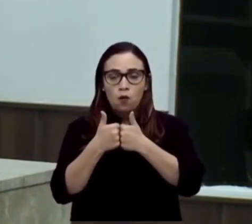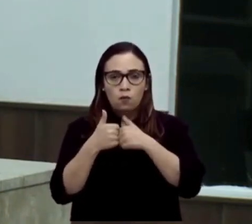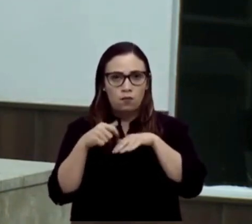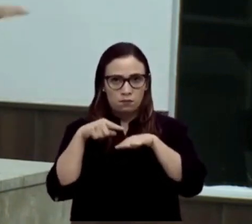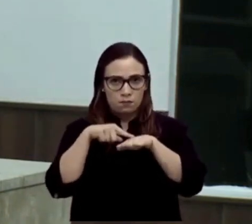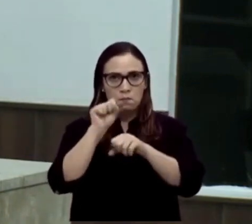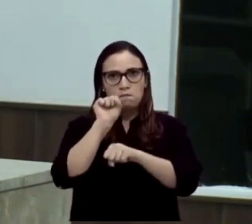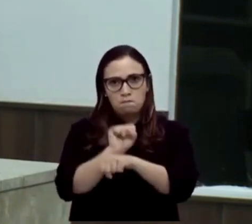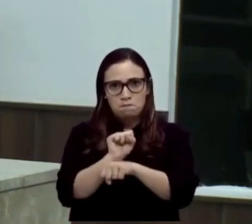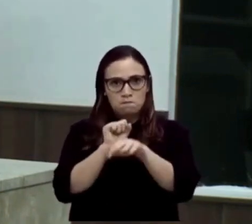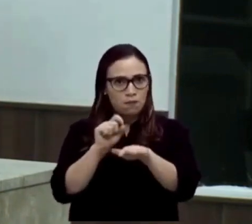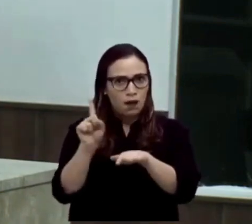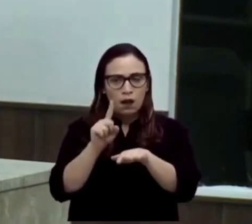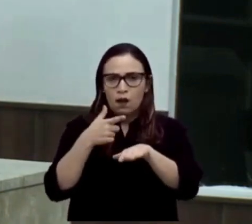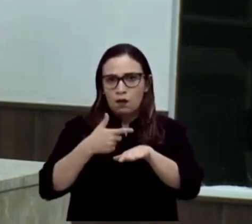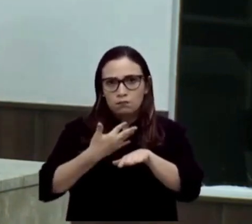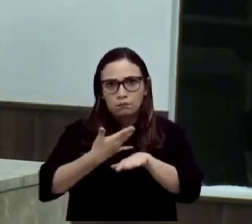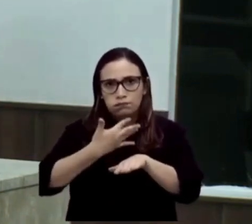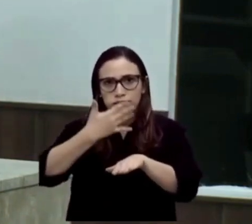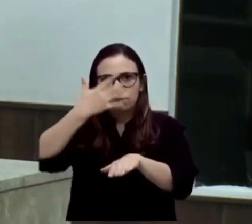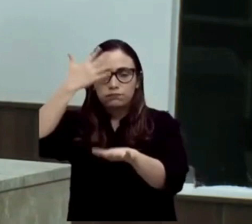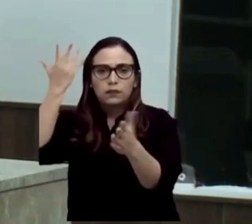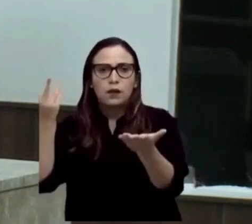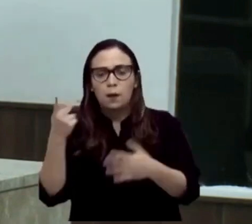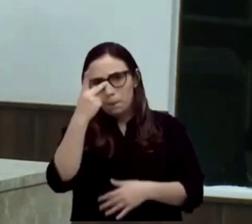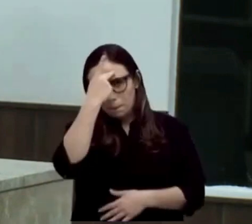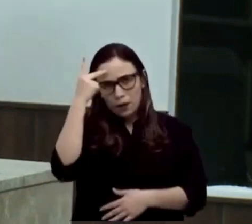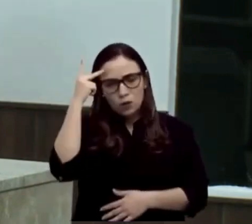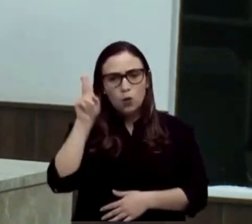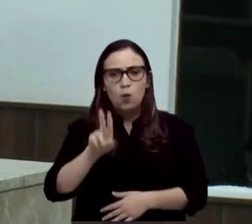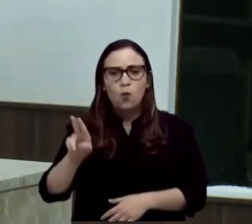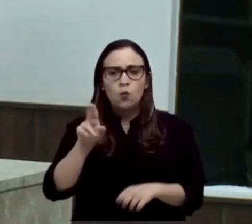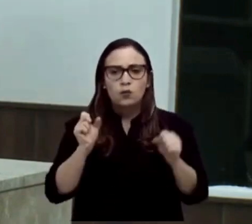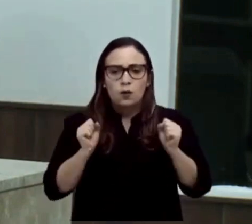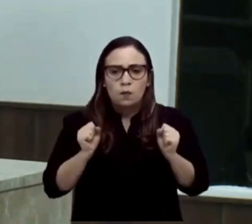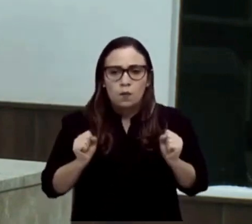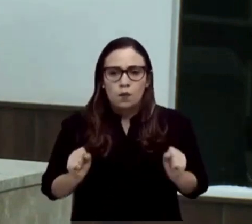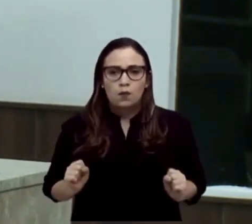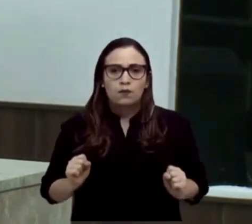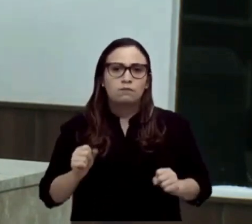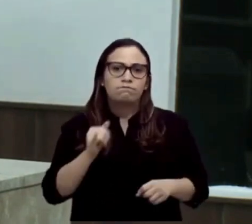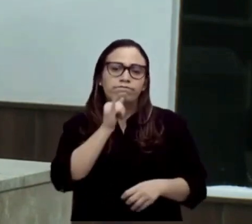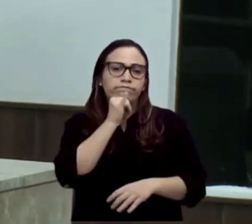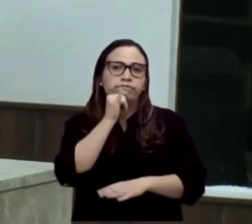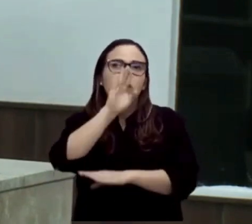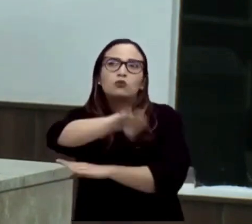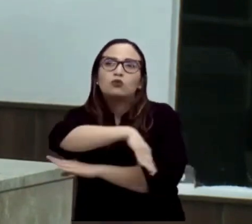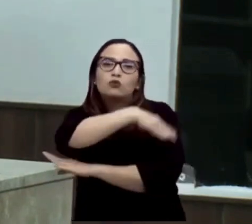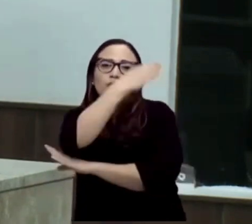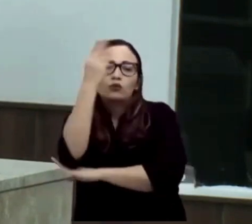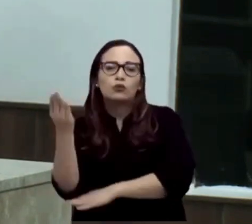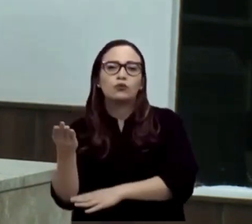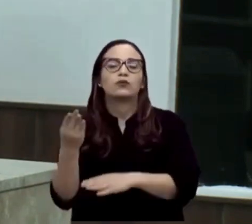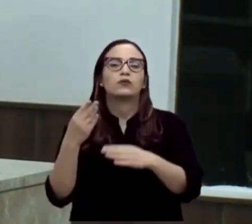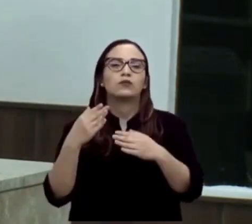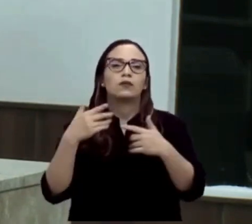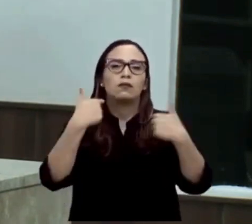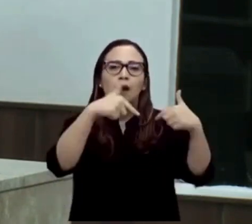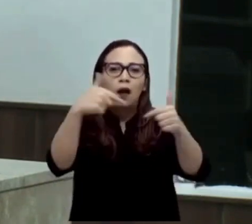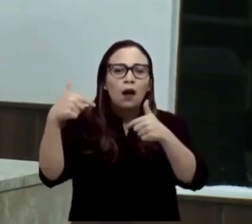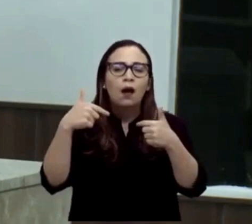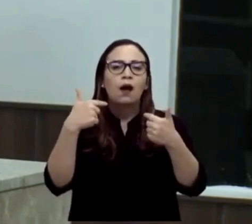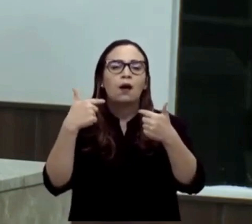movimento. Pessoas que andam com mochilas, que precisam, porque passam o dia todo fora de casa e precisam ter